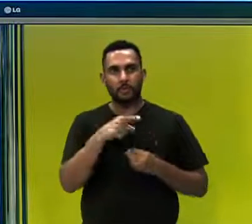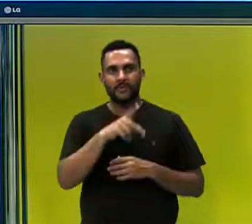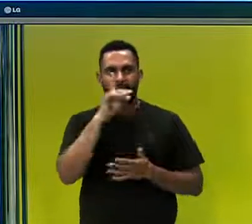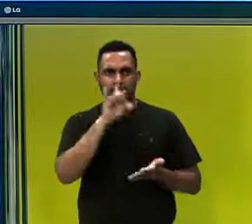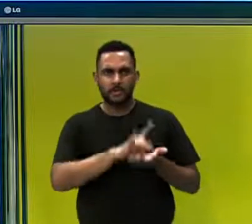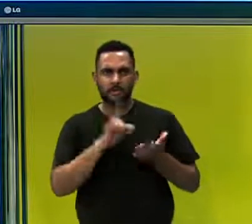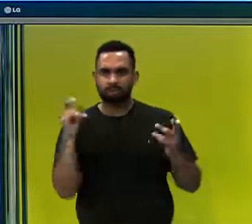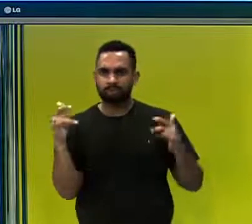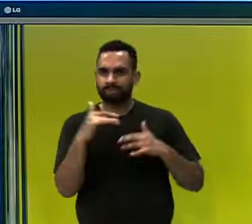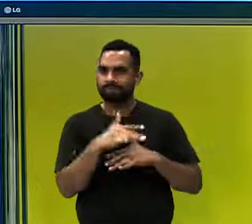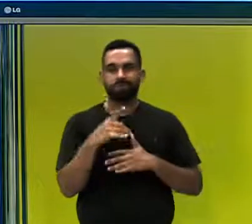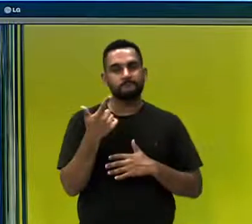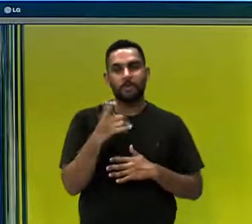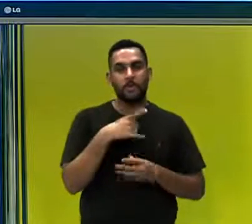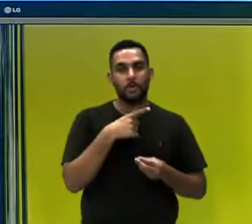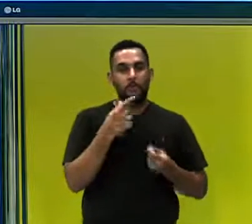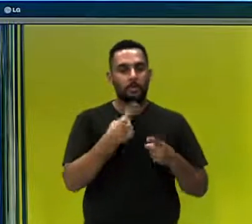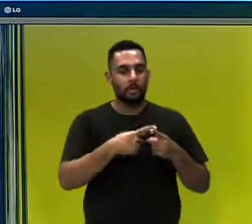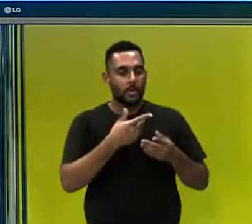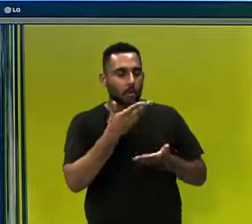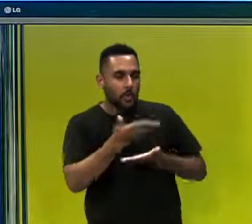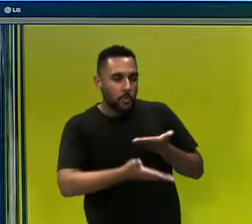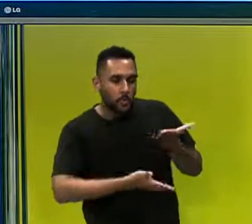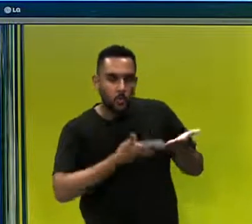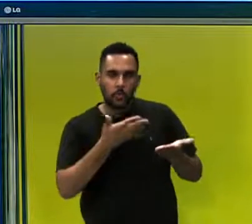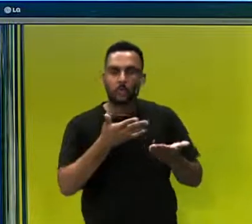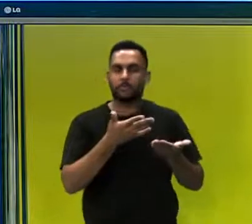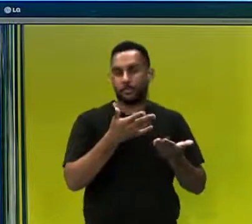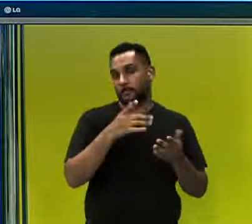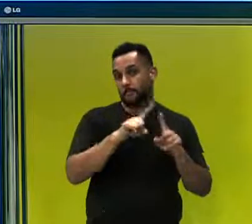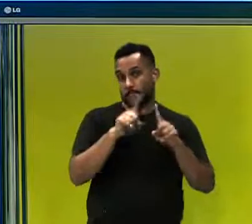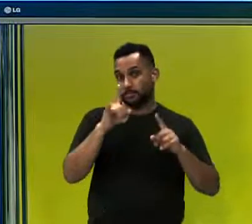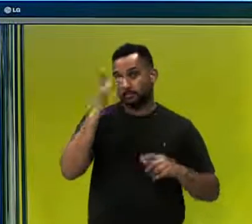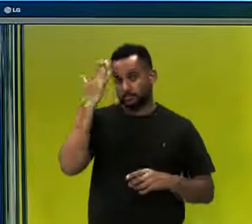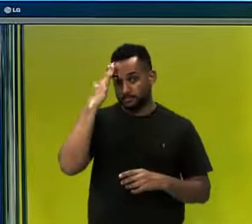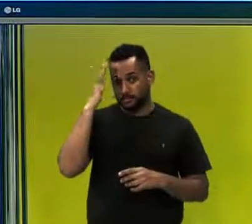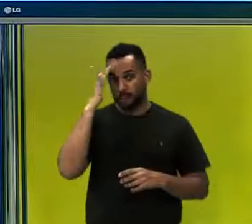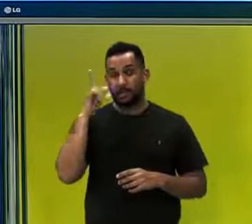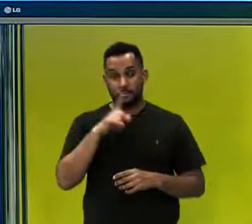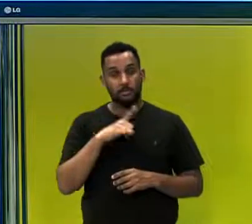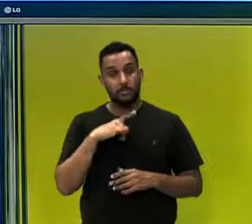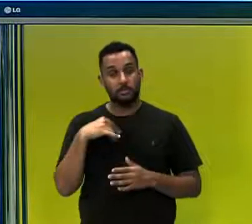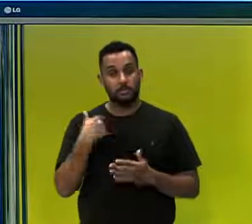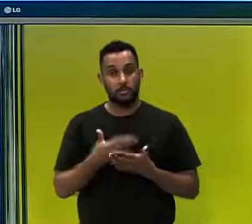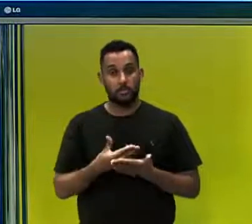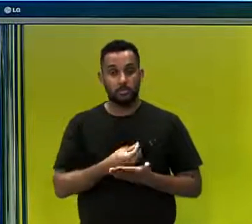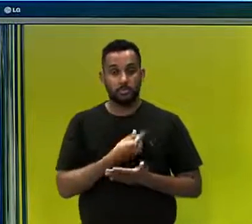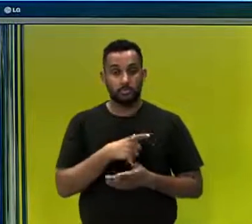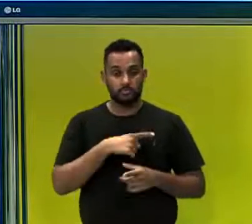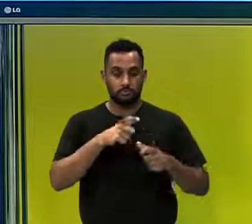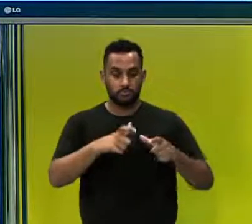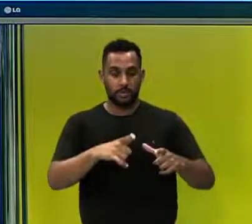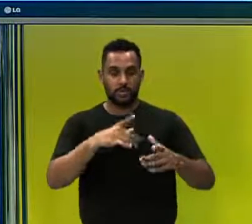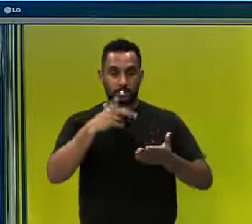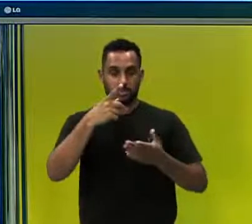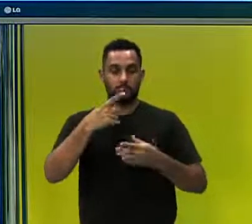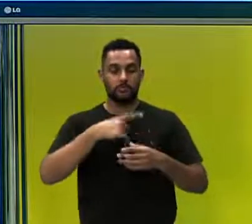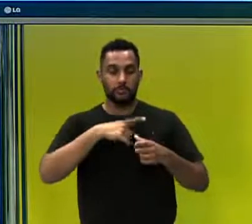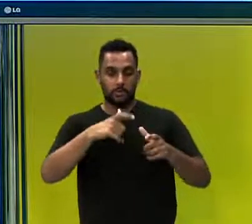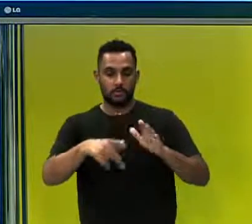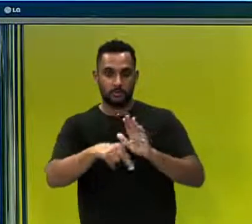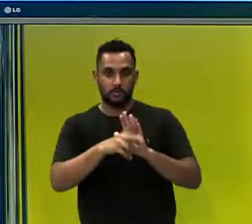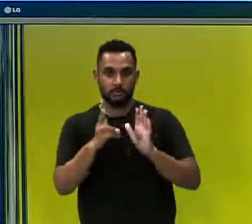uma urbanização. Apesar da gente ter clareza de que existiam e existem, né, as habitações indígenas, a sua